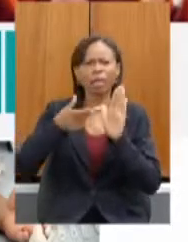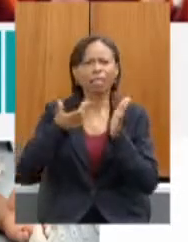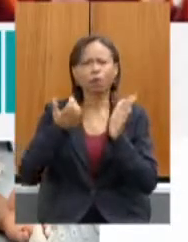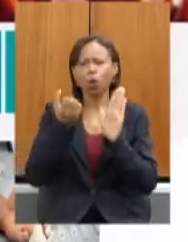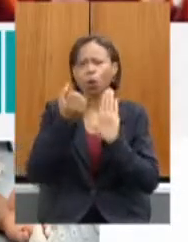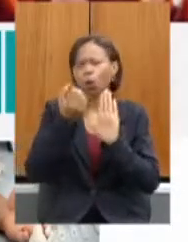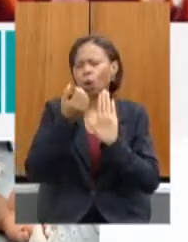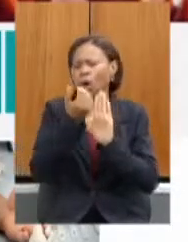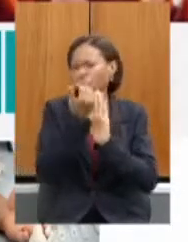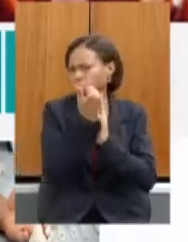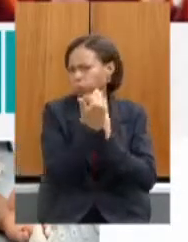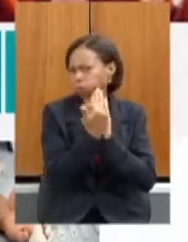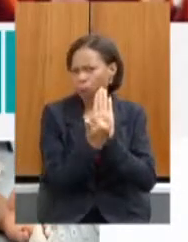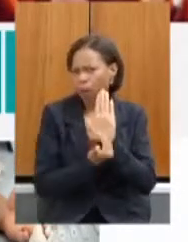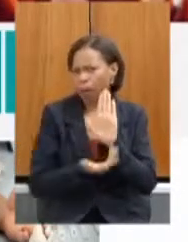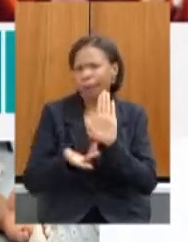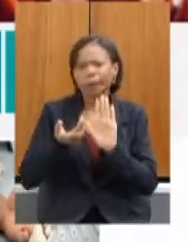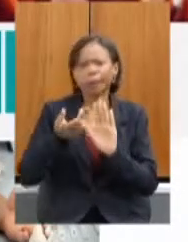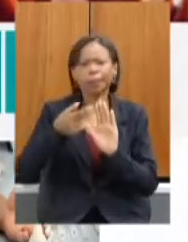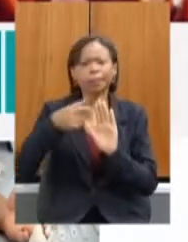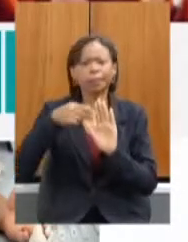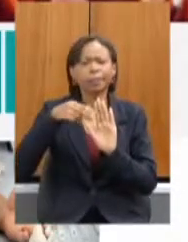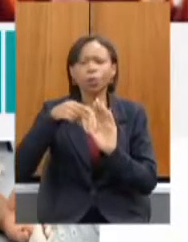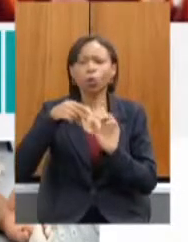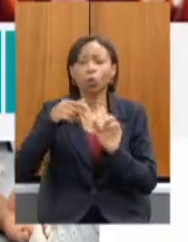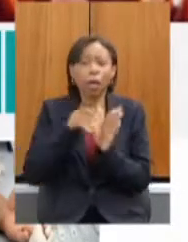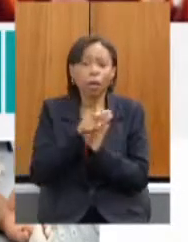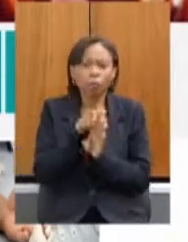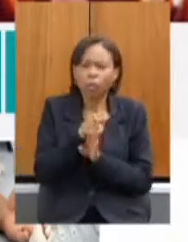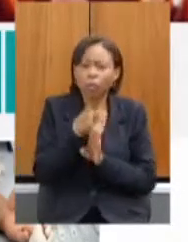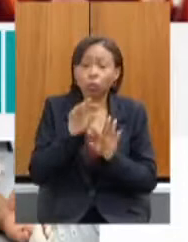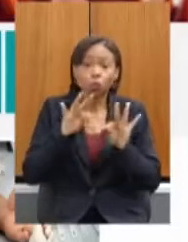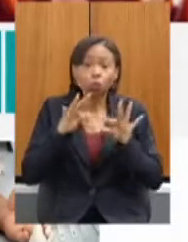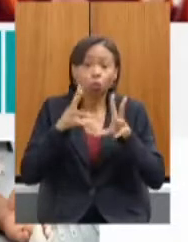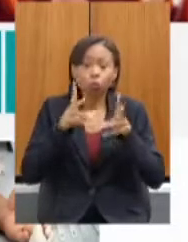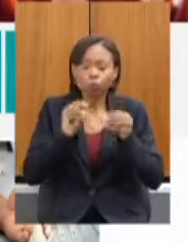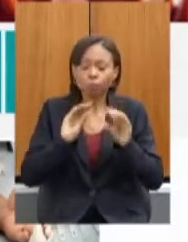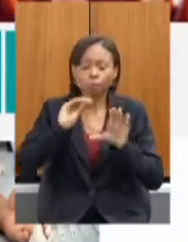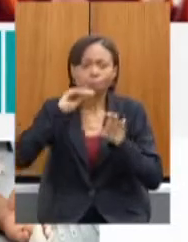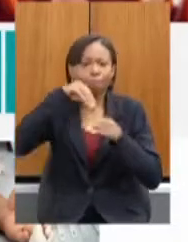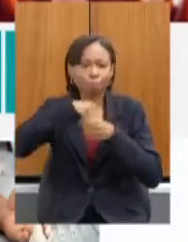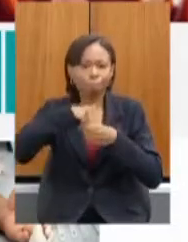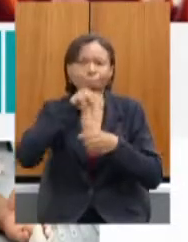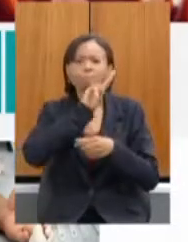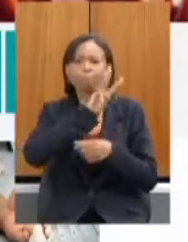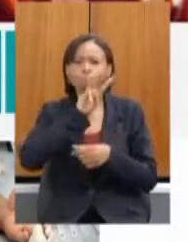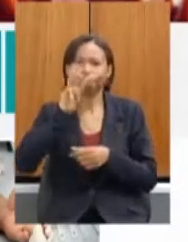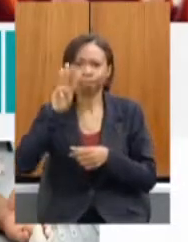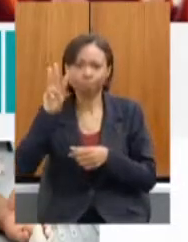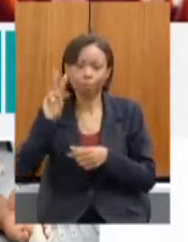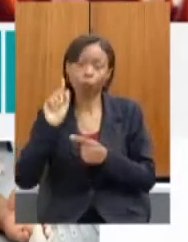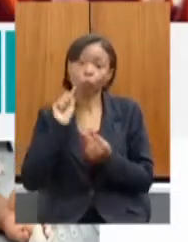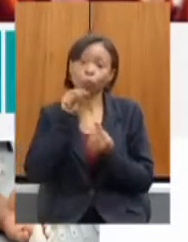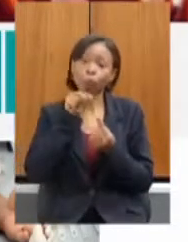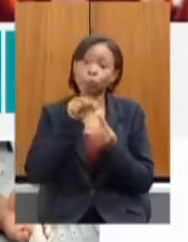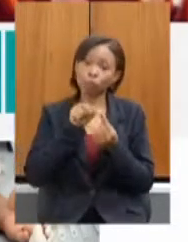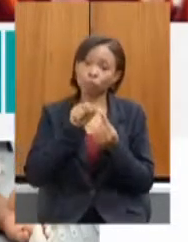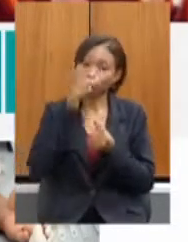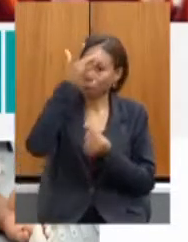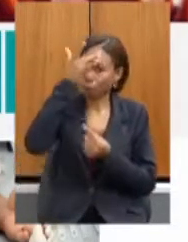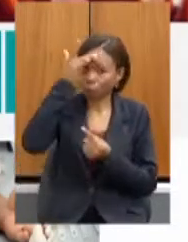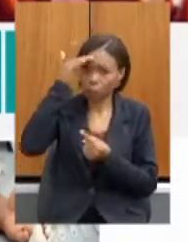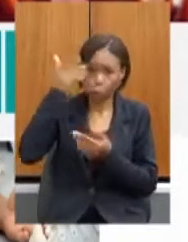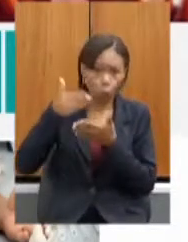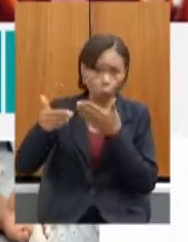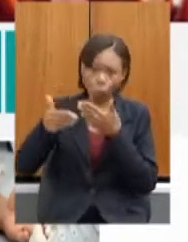protocolos as notas técnicas nós temos no site e esse objetivo é que todo cidadão tem acesso a